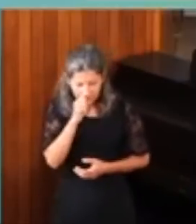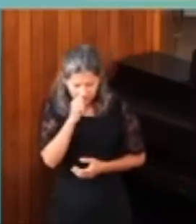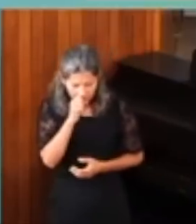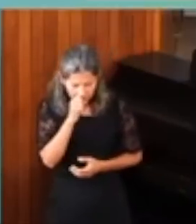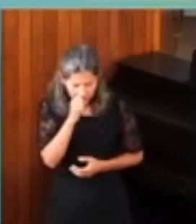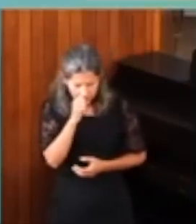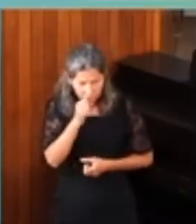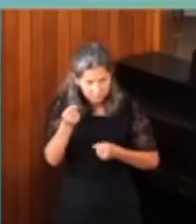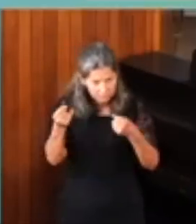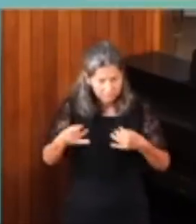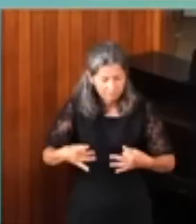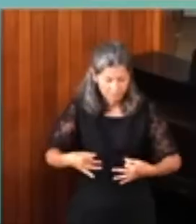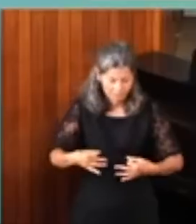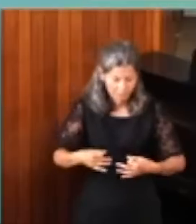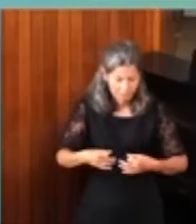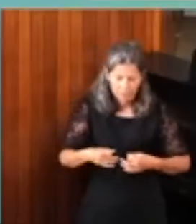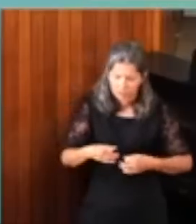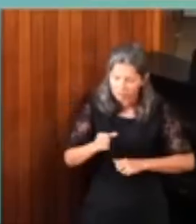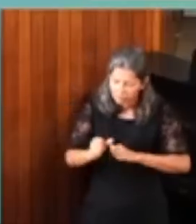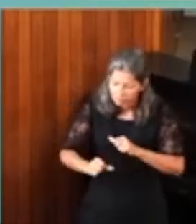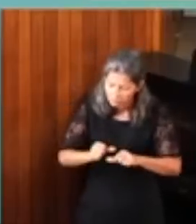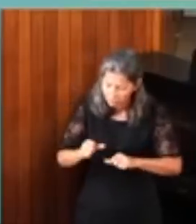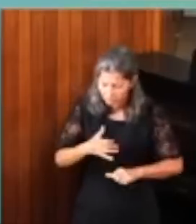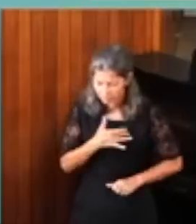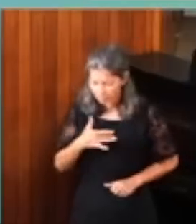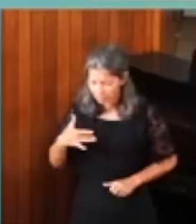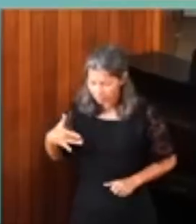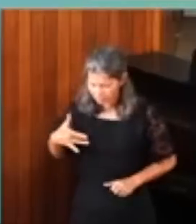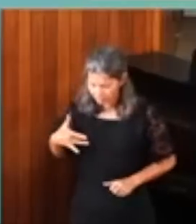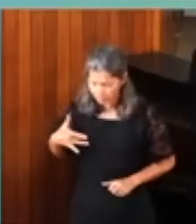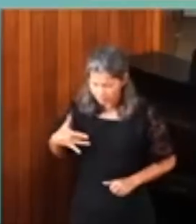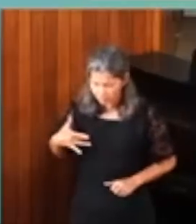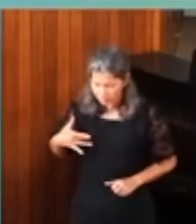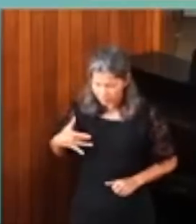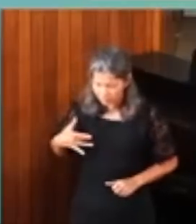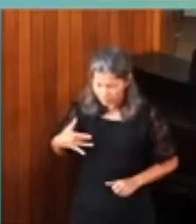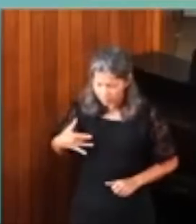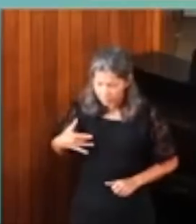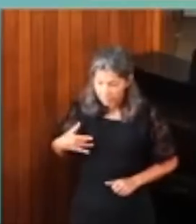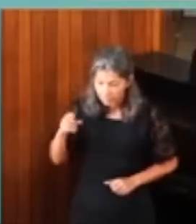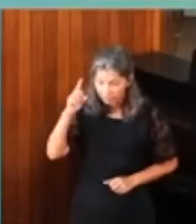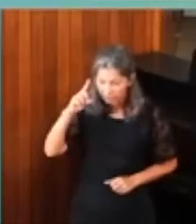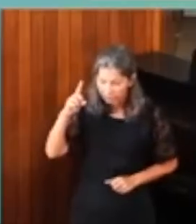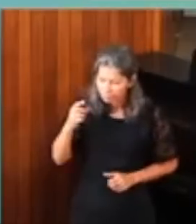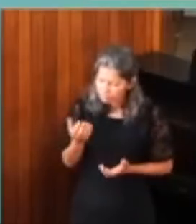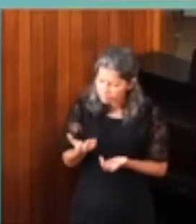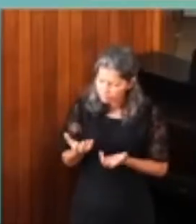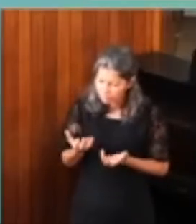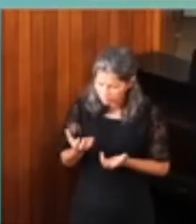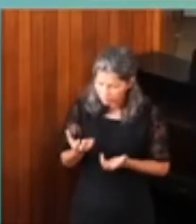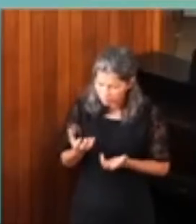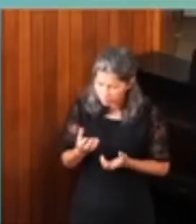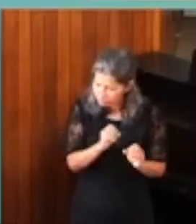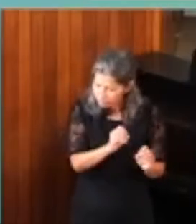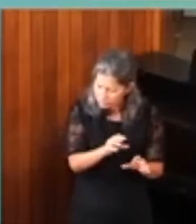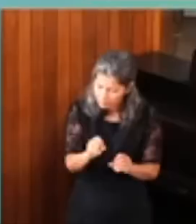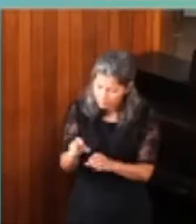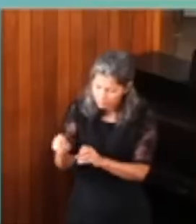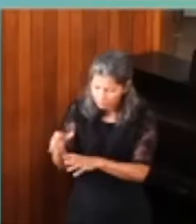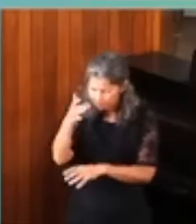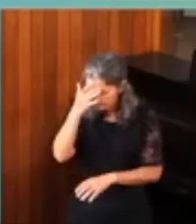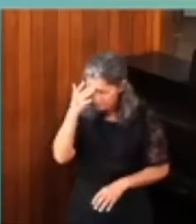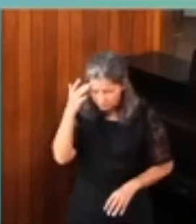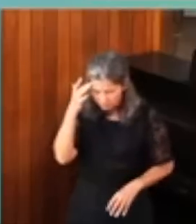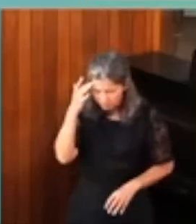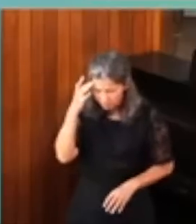alma, a reforma de saúde, o santuário celestial, verdades que Deus queria que fossem trazidas de volta à luz. Então o